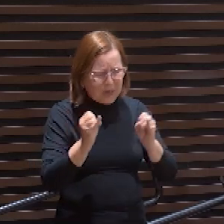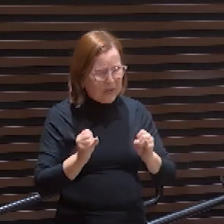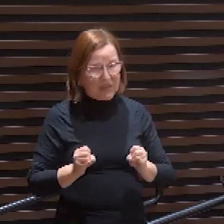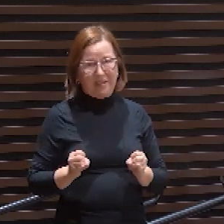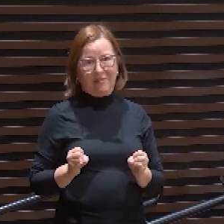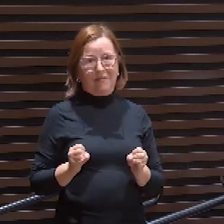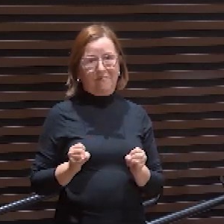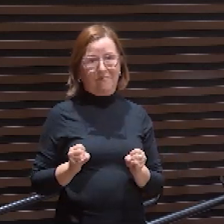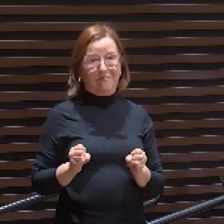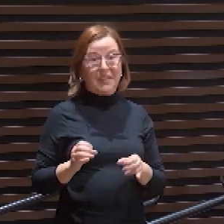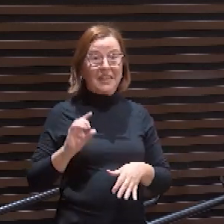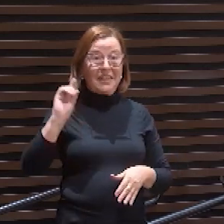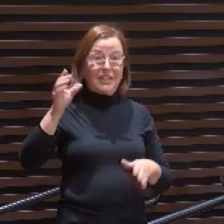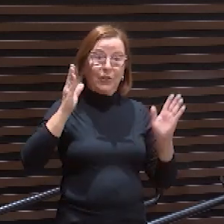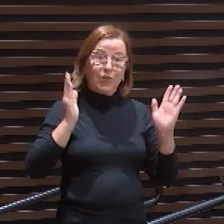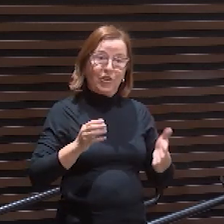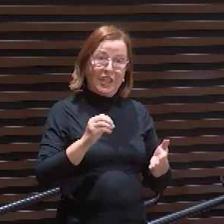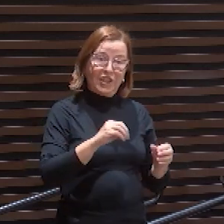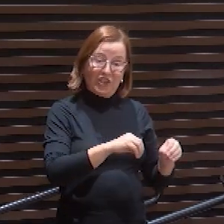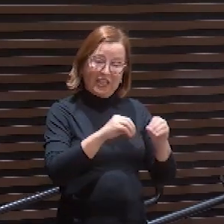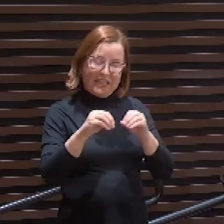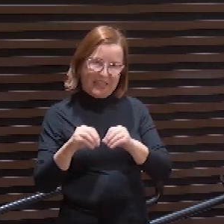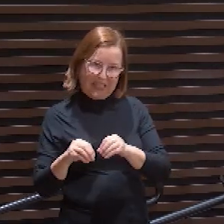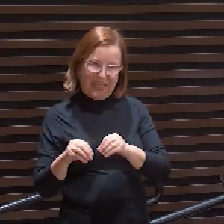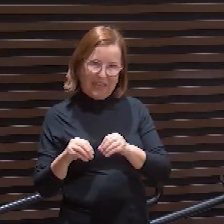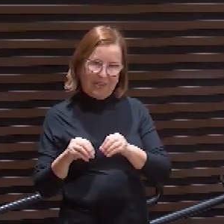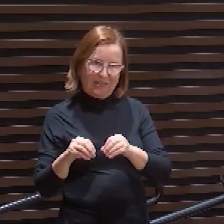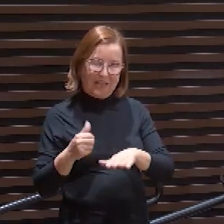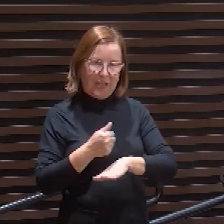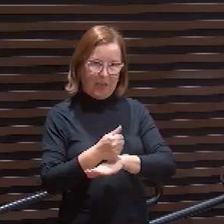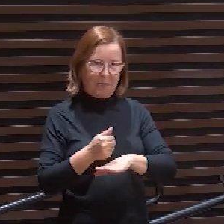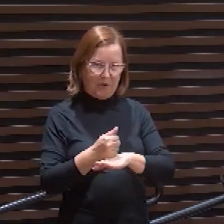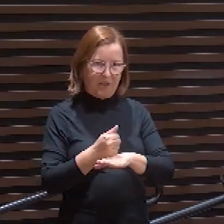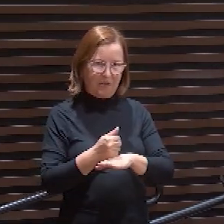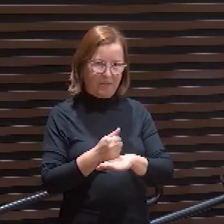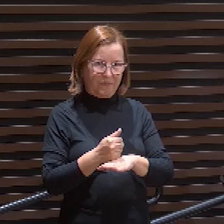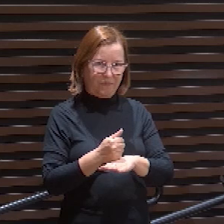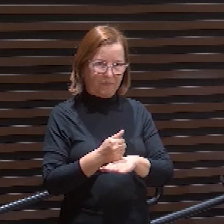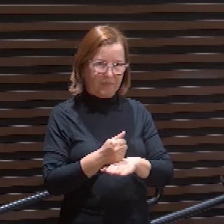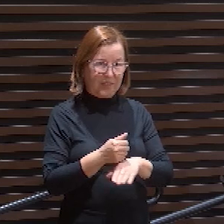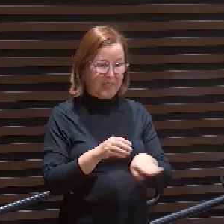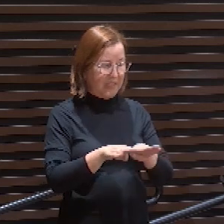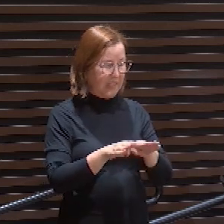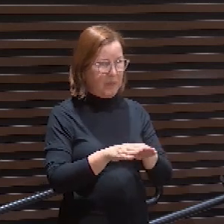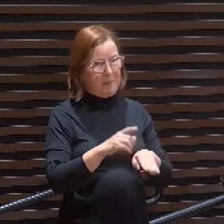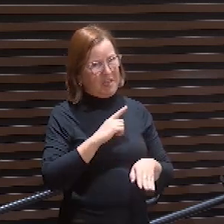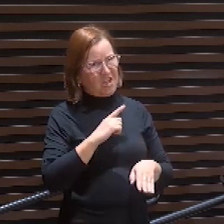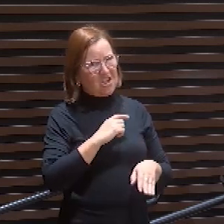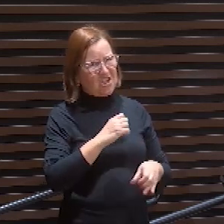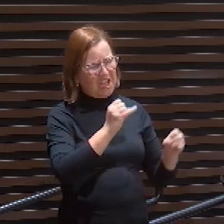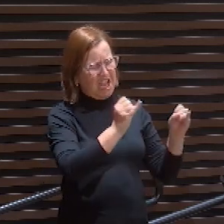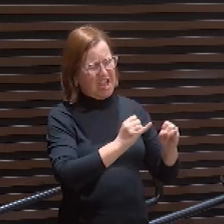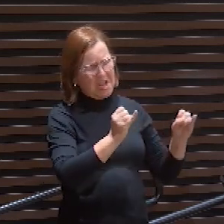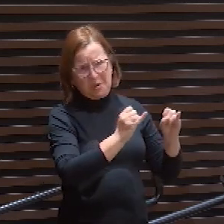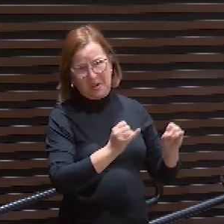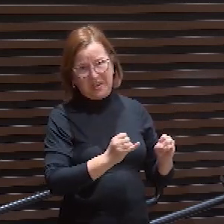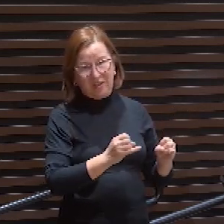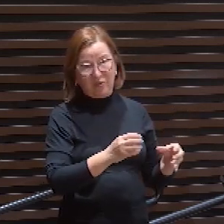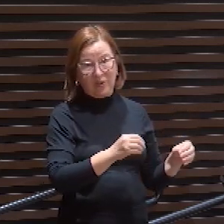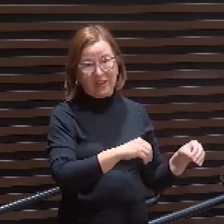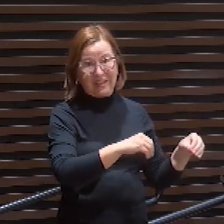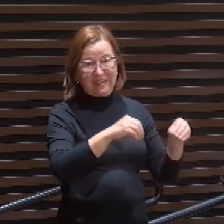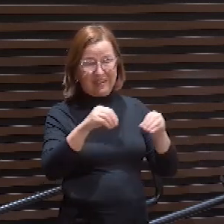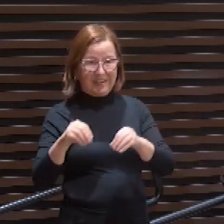tirado Abrão de Ur da Caldeia, da fornalha dos ídolos, e trazido para